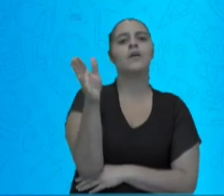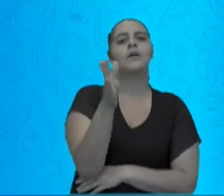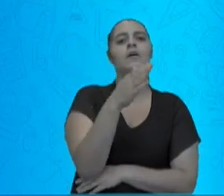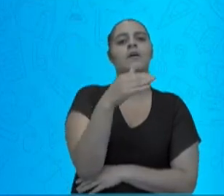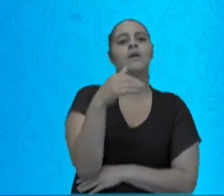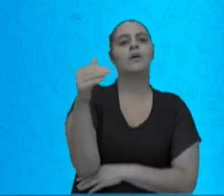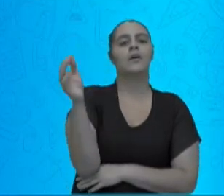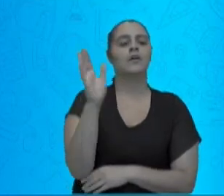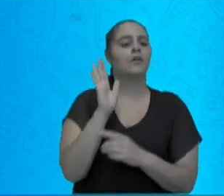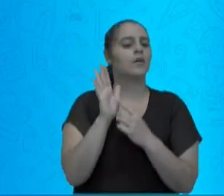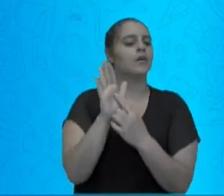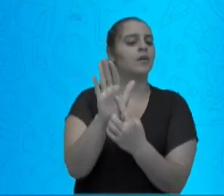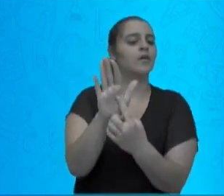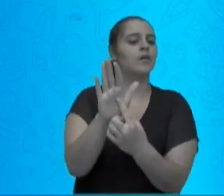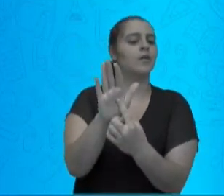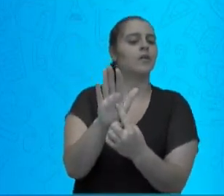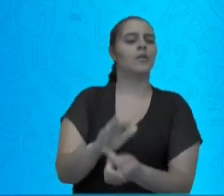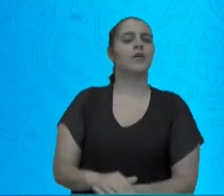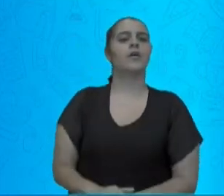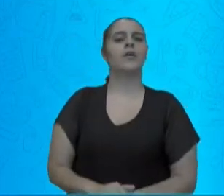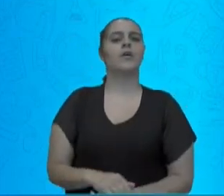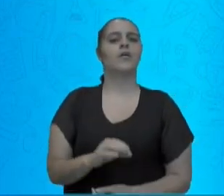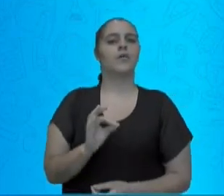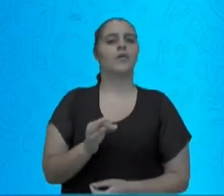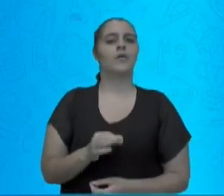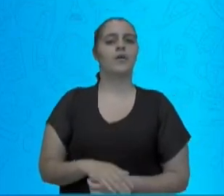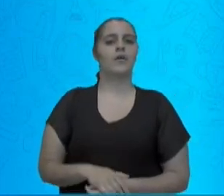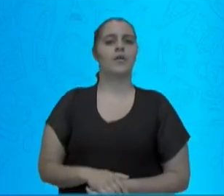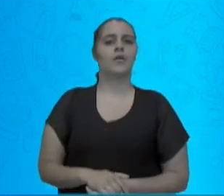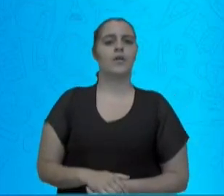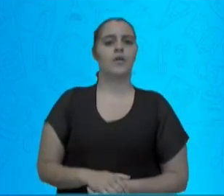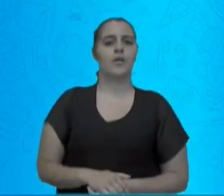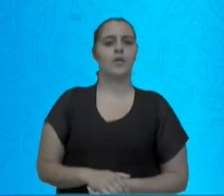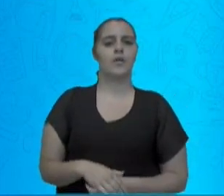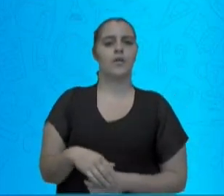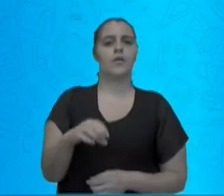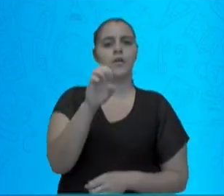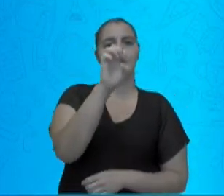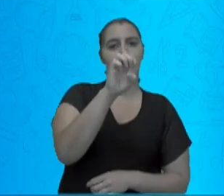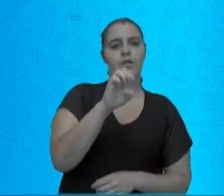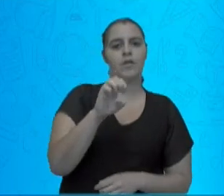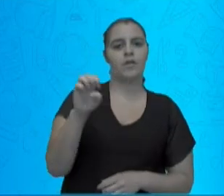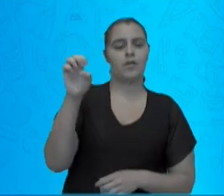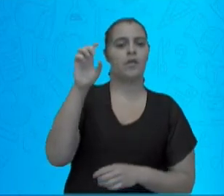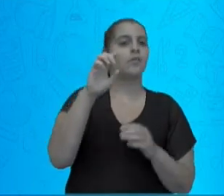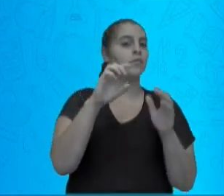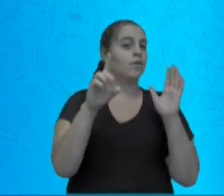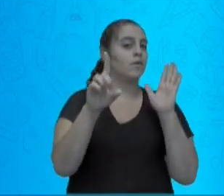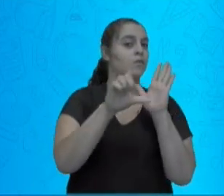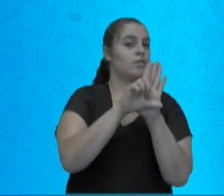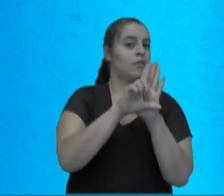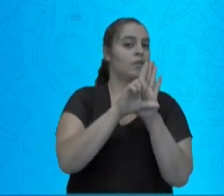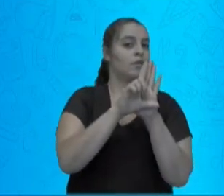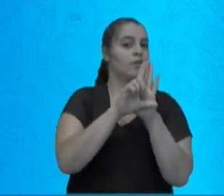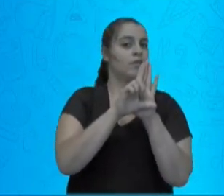que os represente. Ok? Então, Estado são as